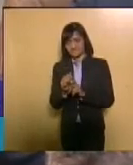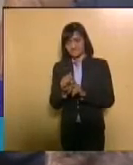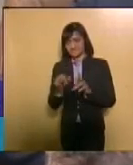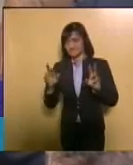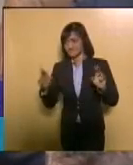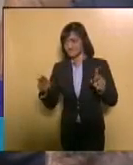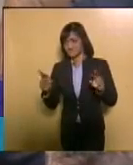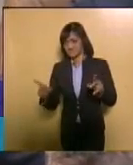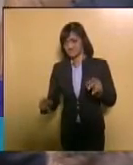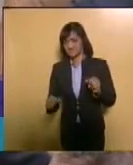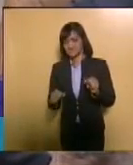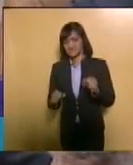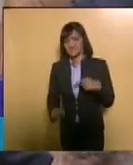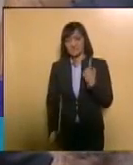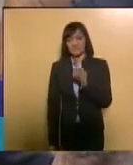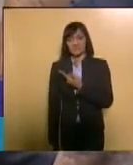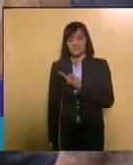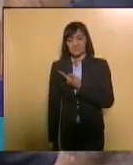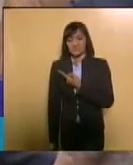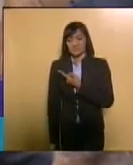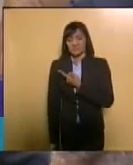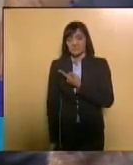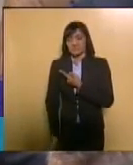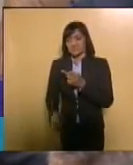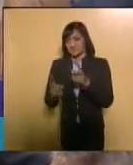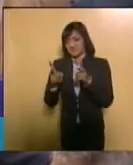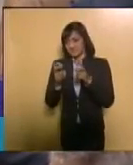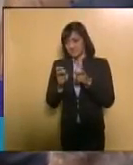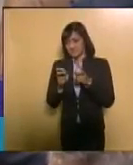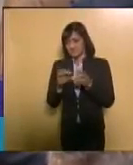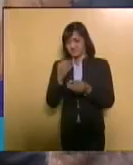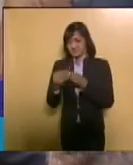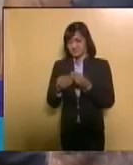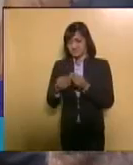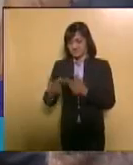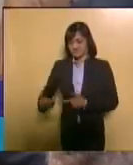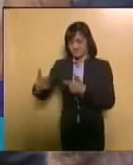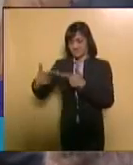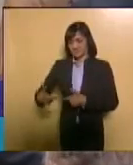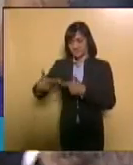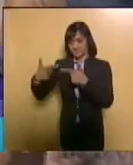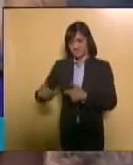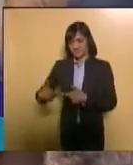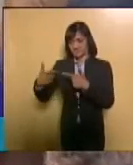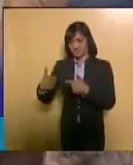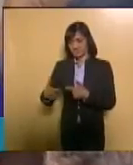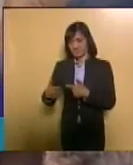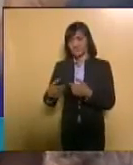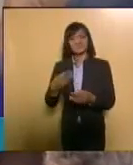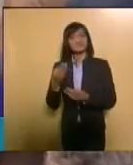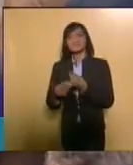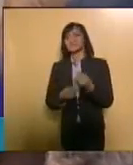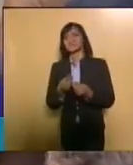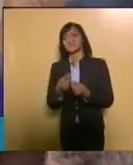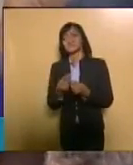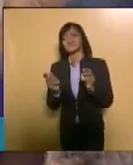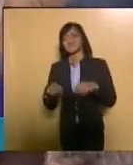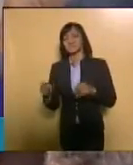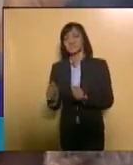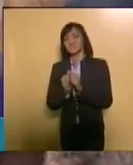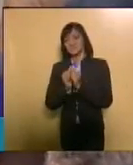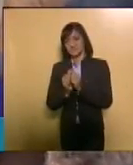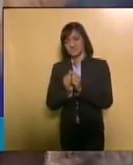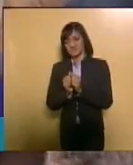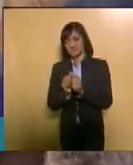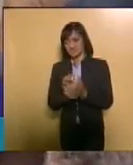eh a gente construiu essa essa coisa da eh do Estado de guerra entre um lado e outro e como é que a gente nos aproxima